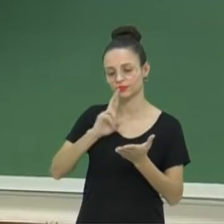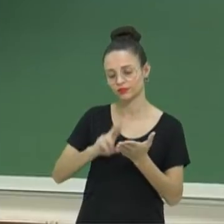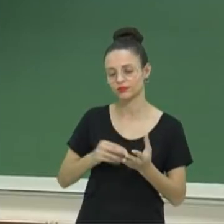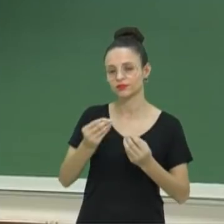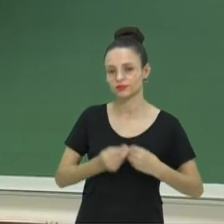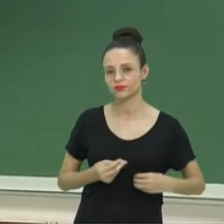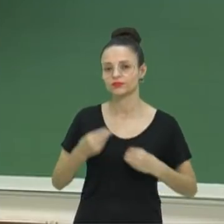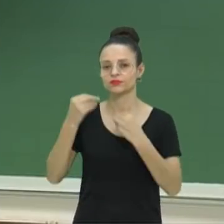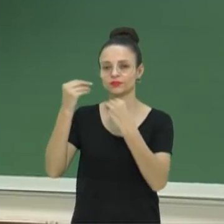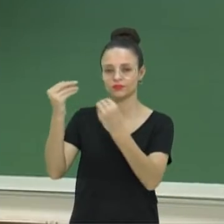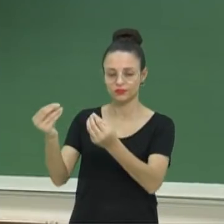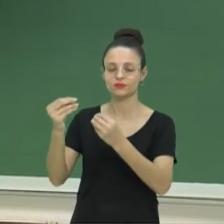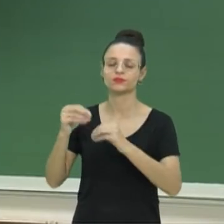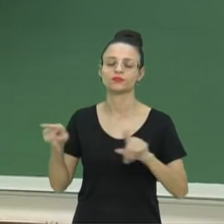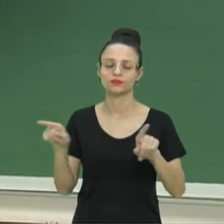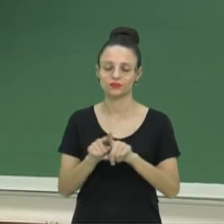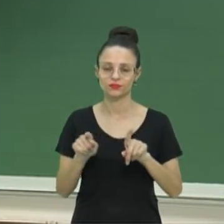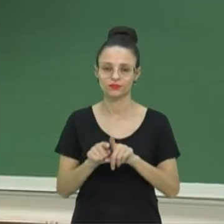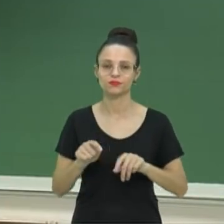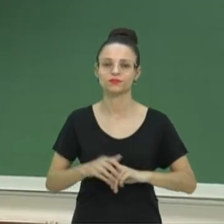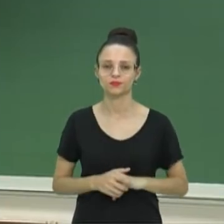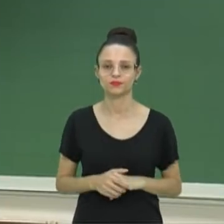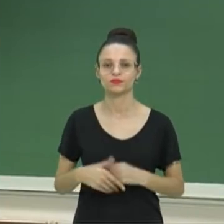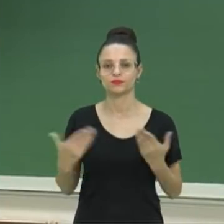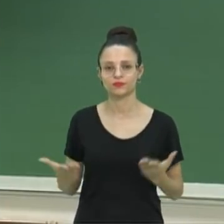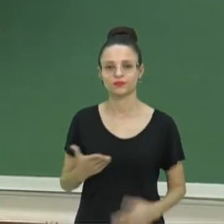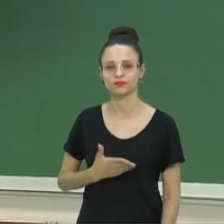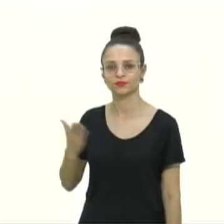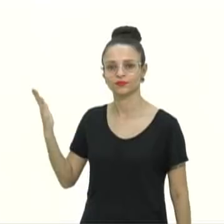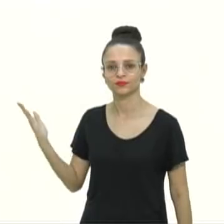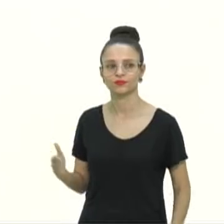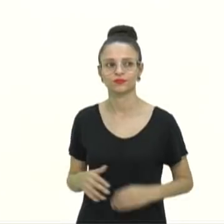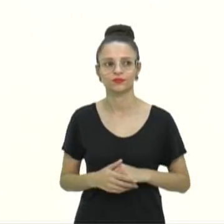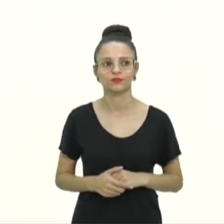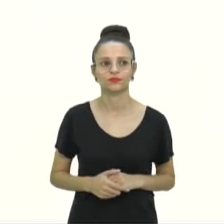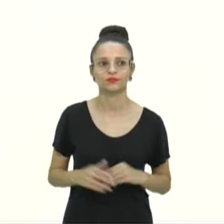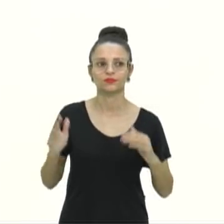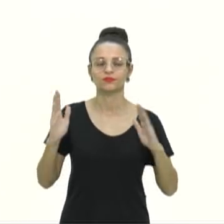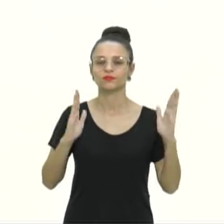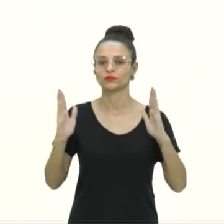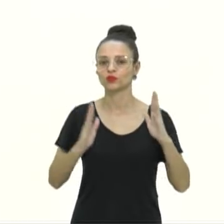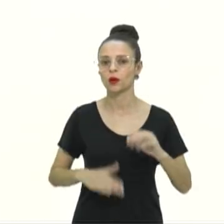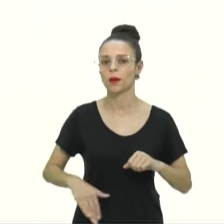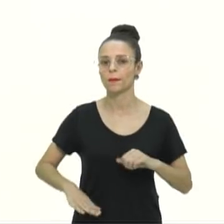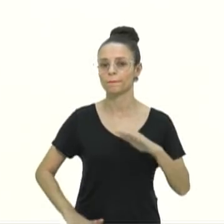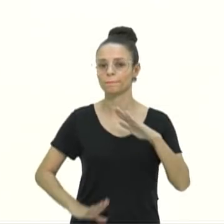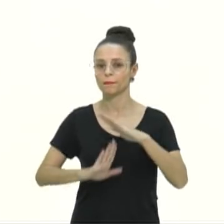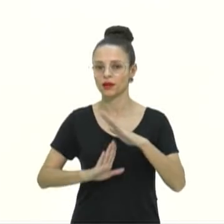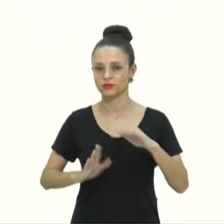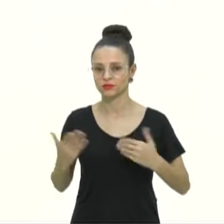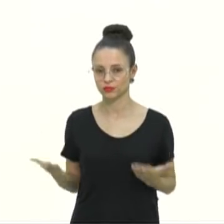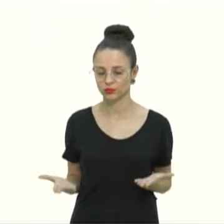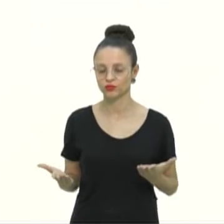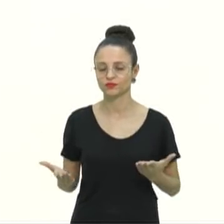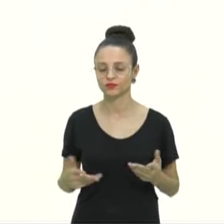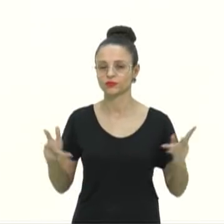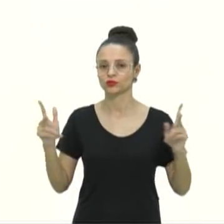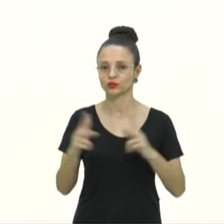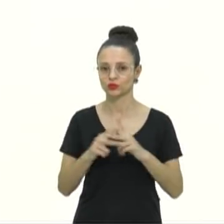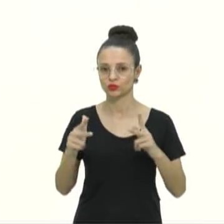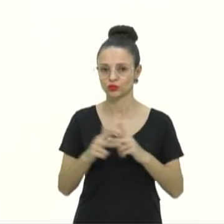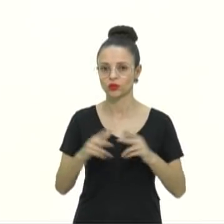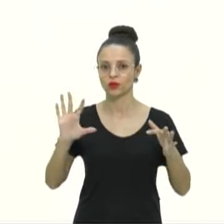atividades avaliativas e devolver essas atividades, né? Então temos o quê? Qual a duração máxima de um embate nas